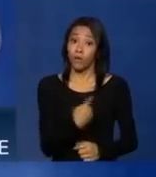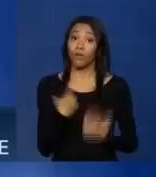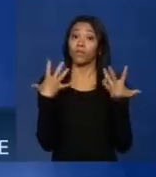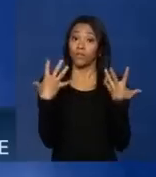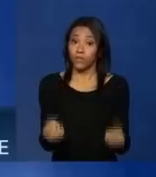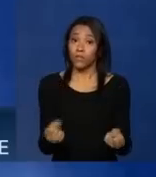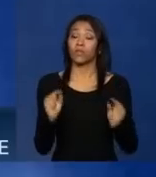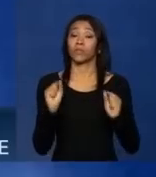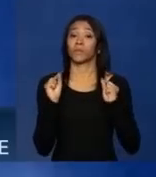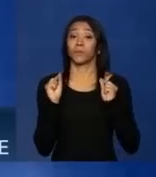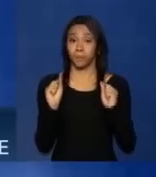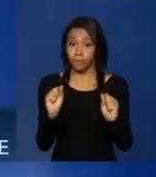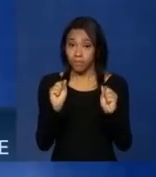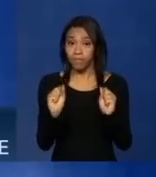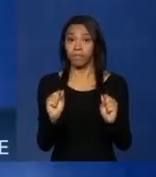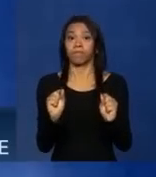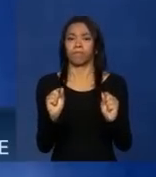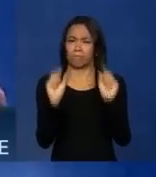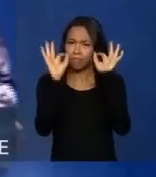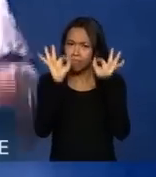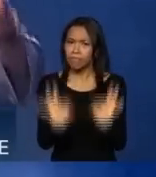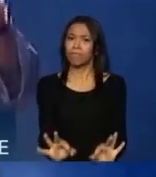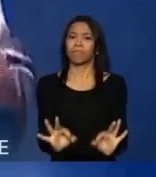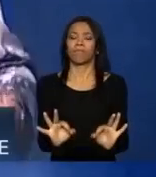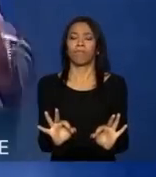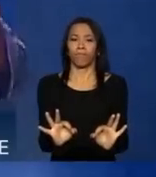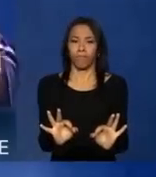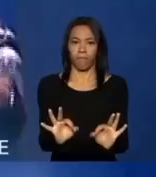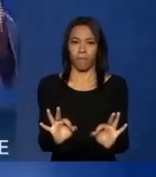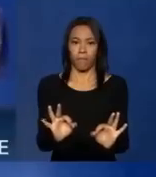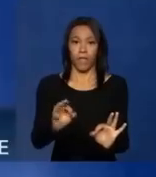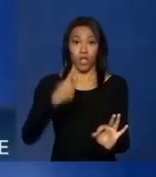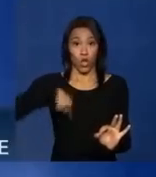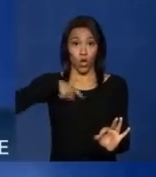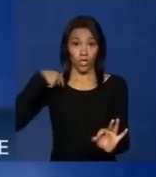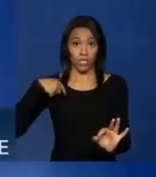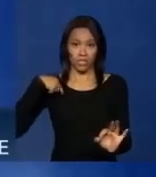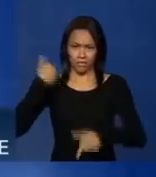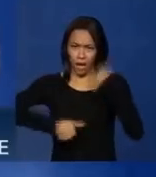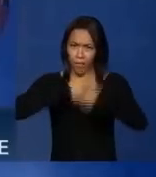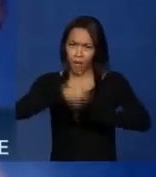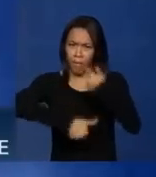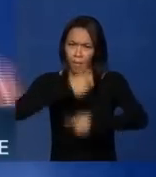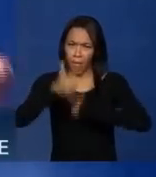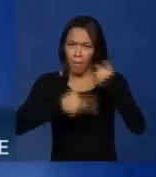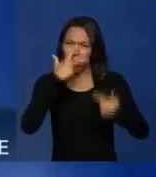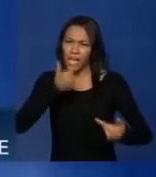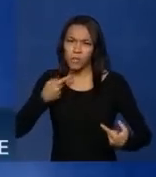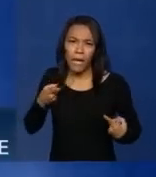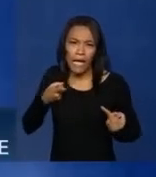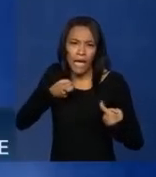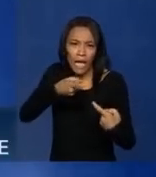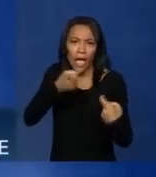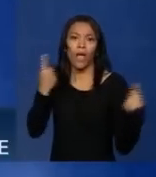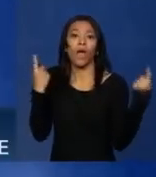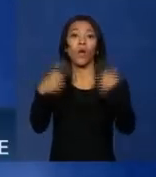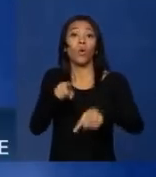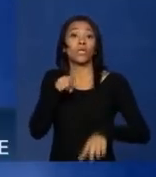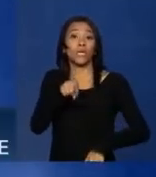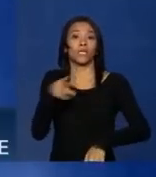Nós vamos ter de efetivamente nos dispor a essa luta, uma verdadeira guerra contra esse